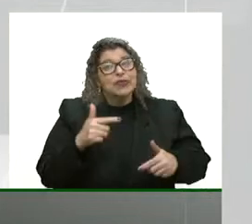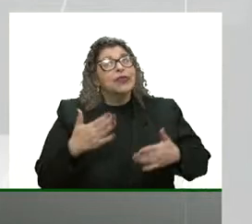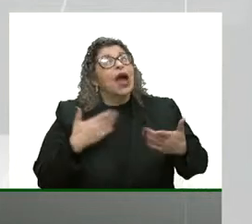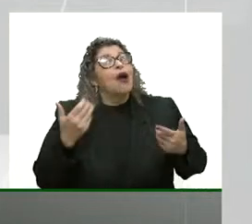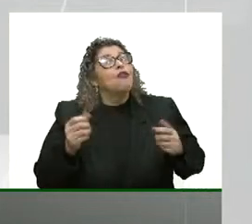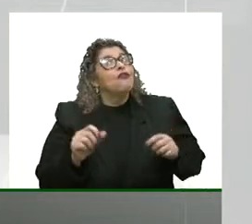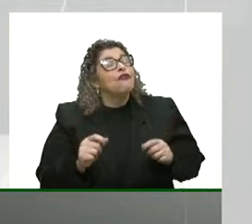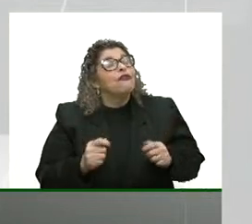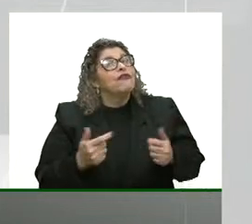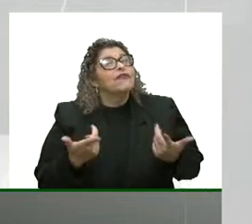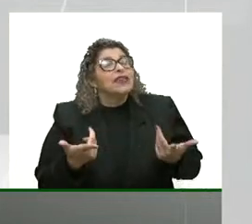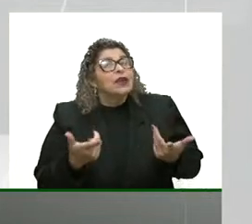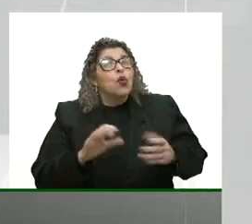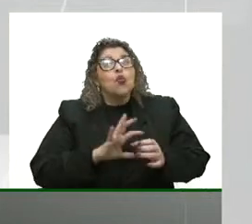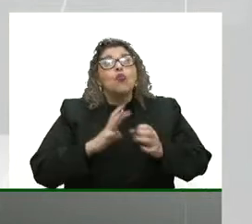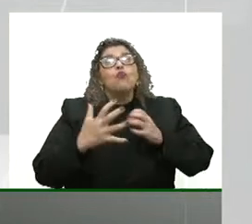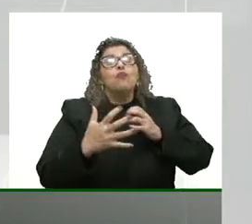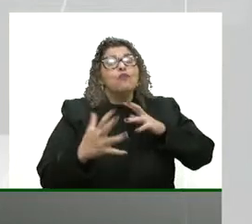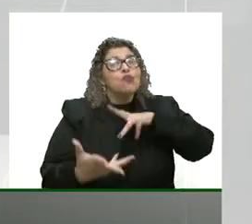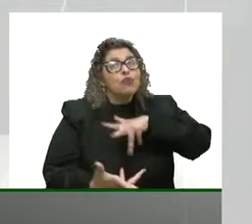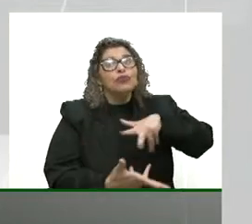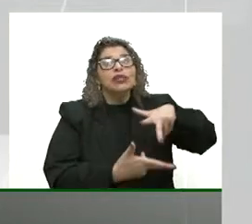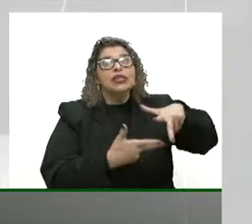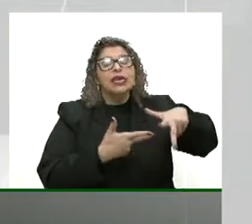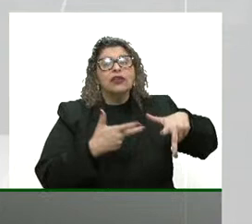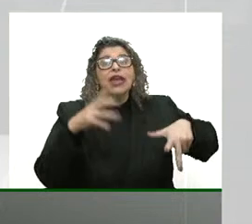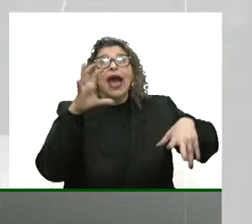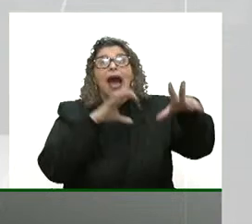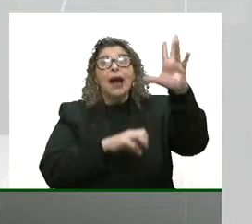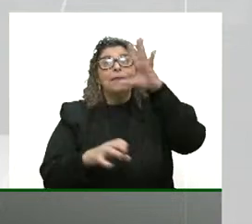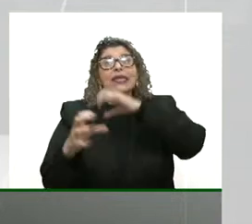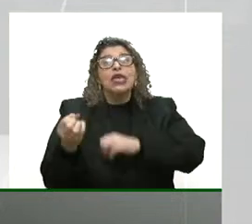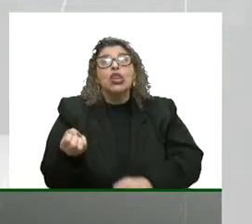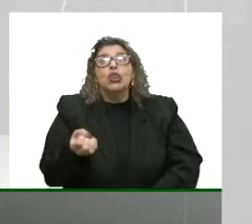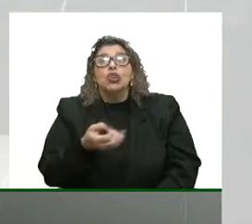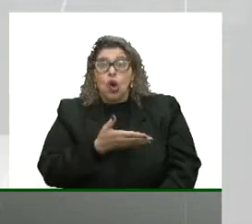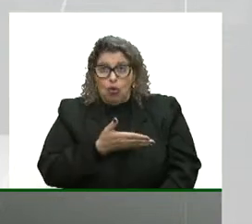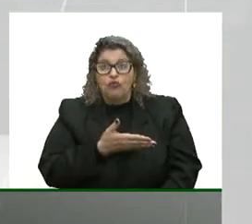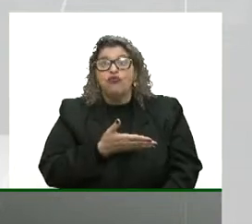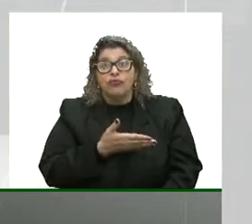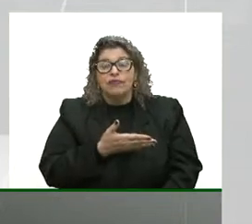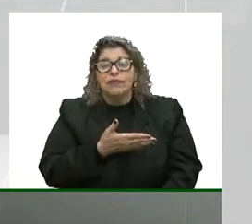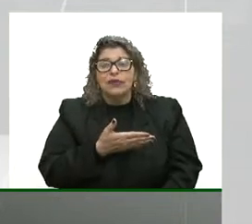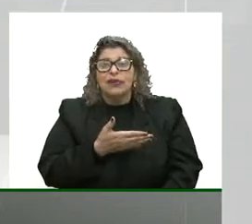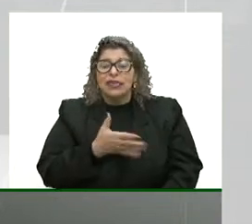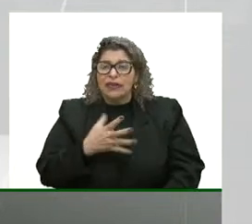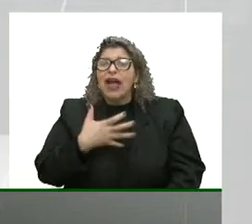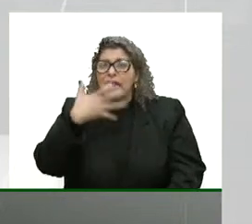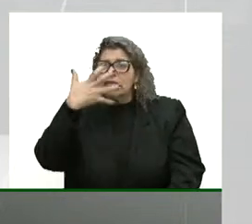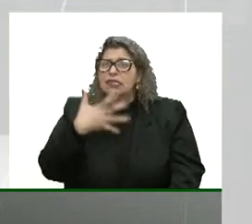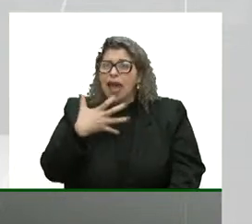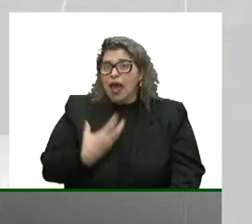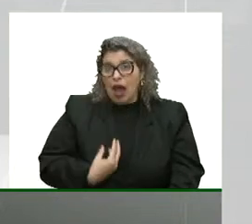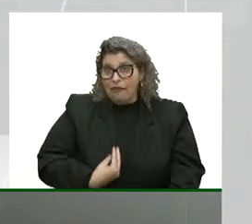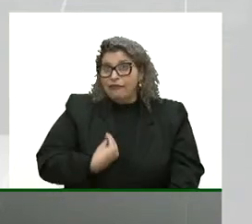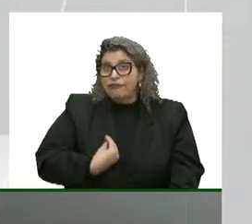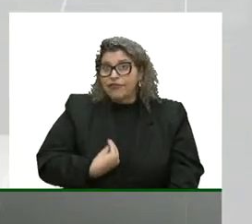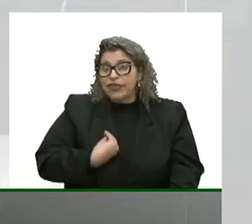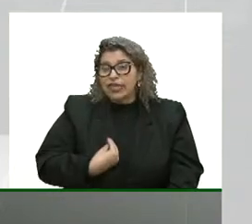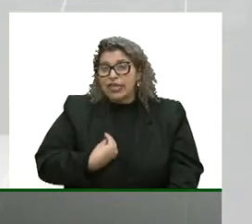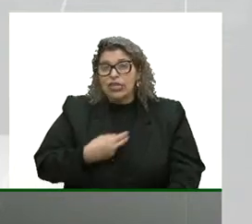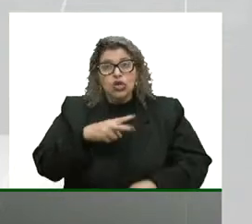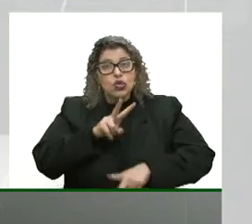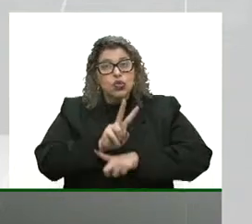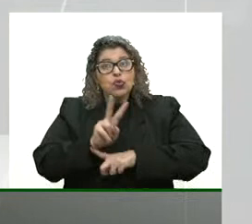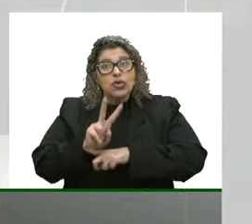está se reinventando e o mundo inteiro, os que mostraram levar a sério a vida e a prevenção